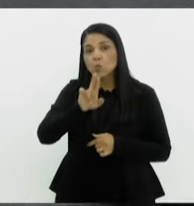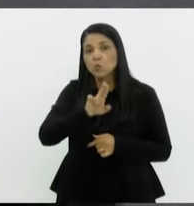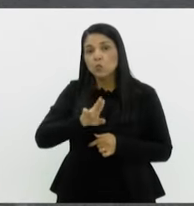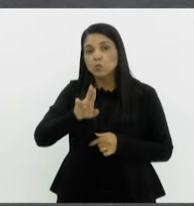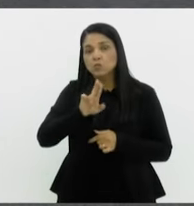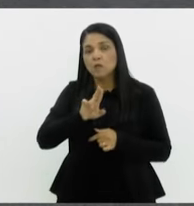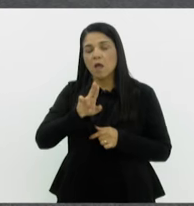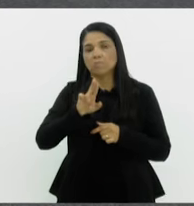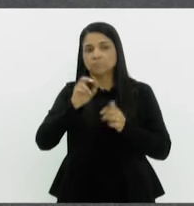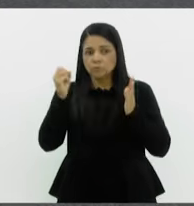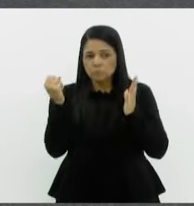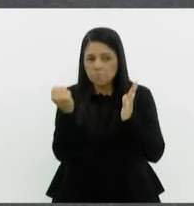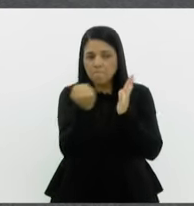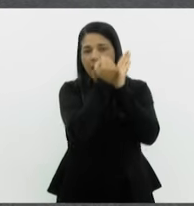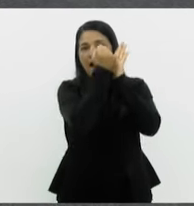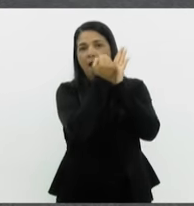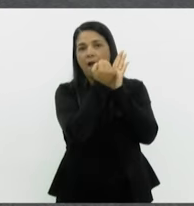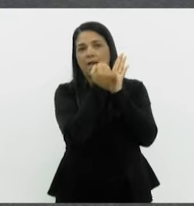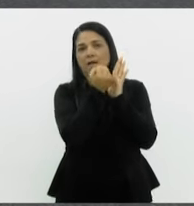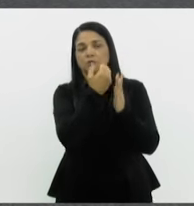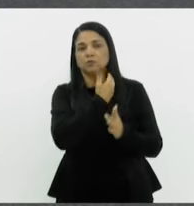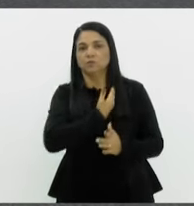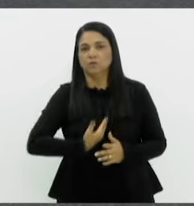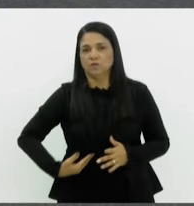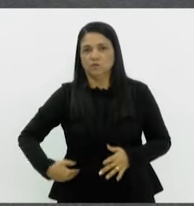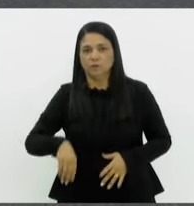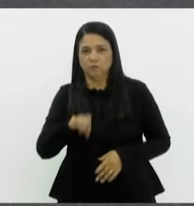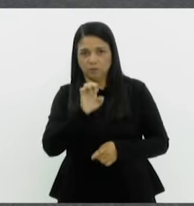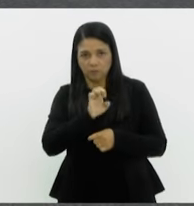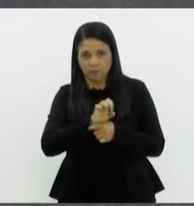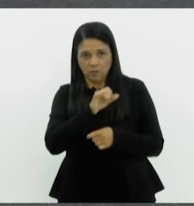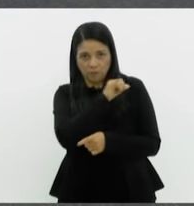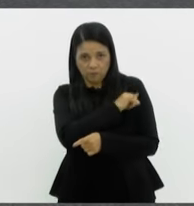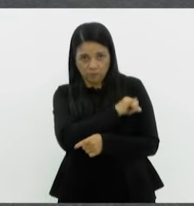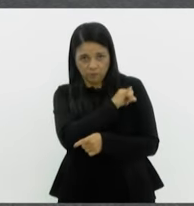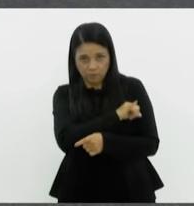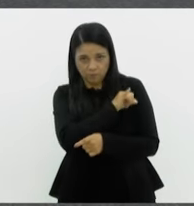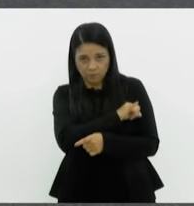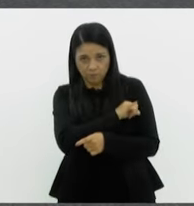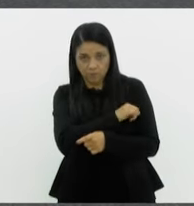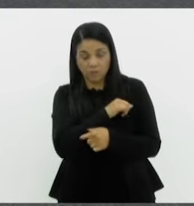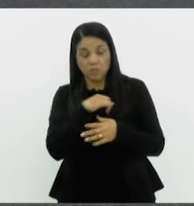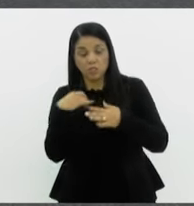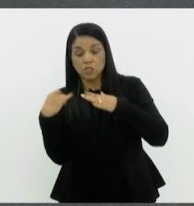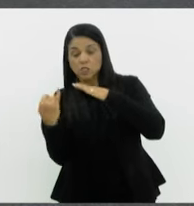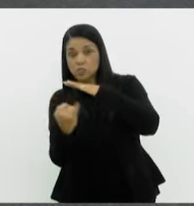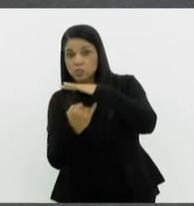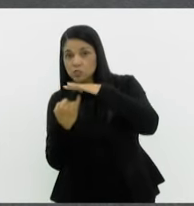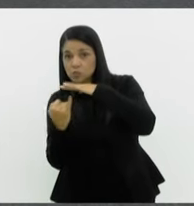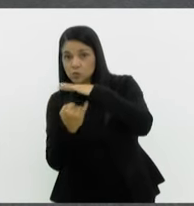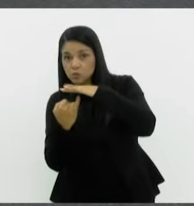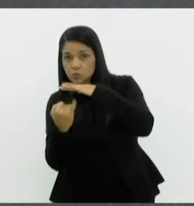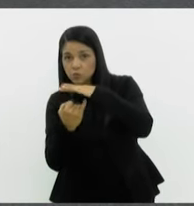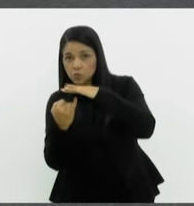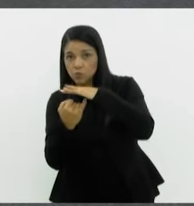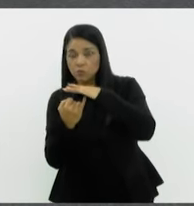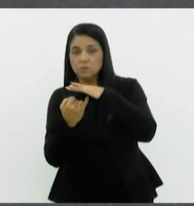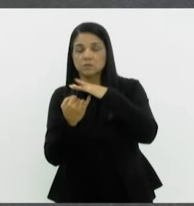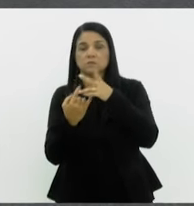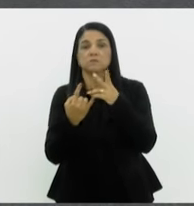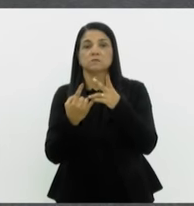do governo do Estado do Rio de Janeiro e de suas instituições, órgãos